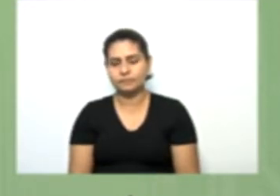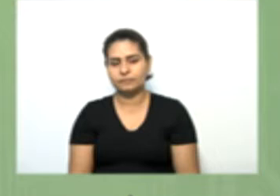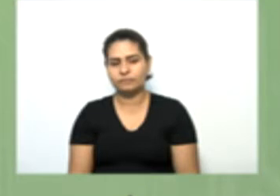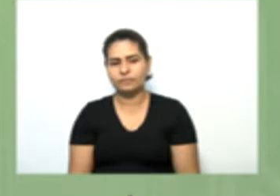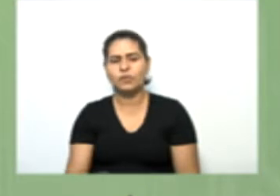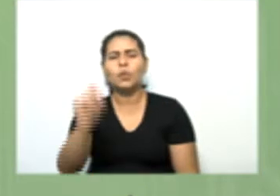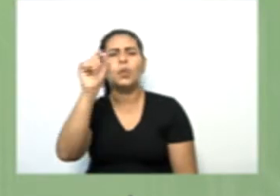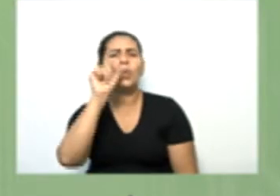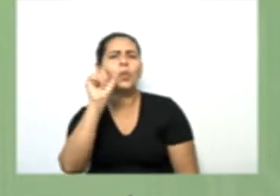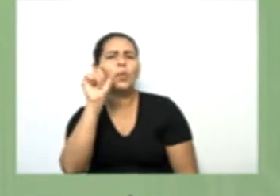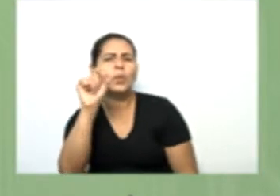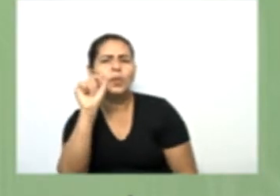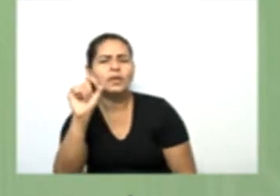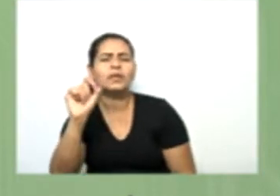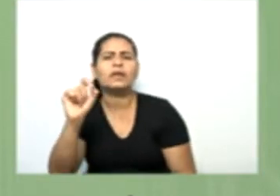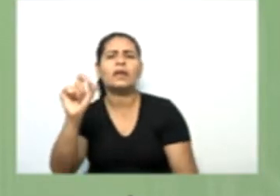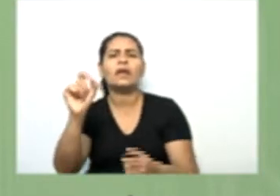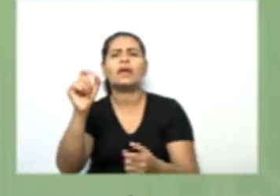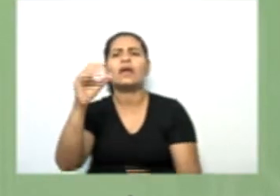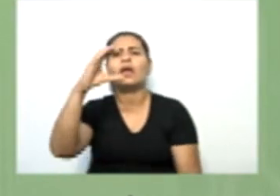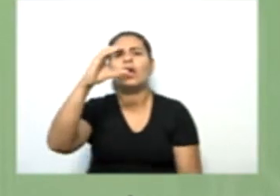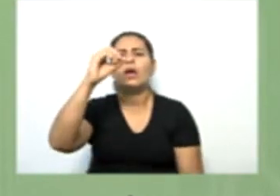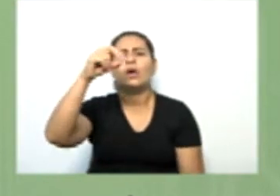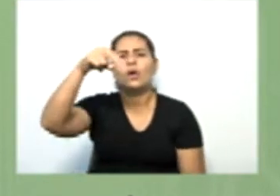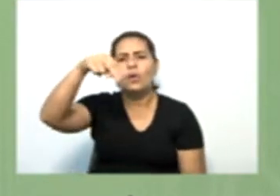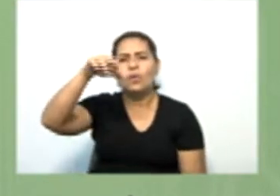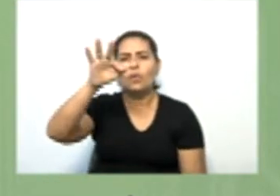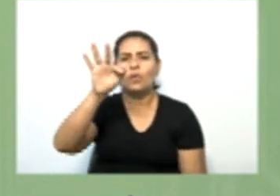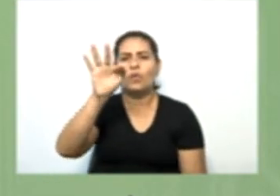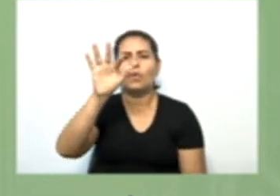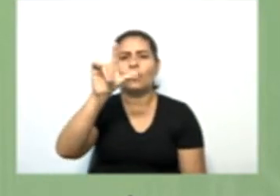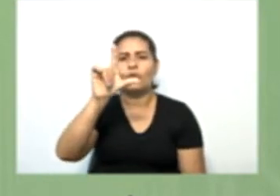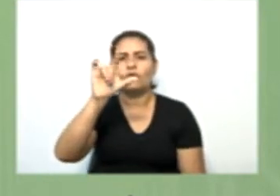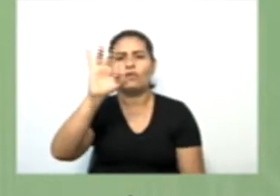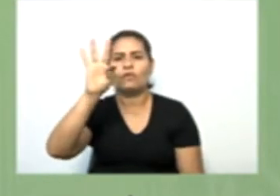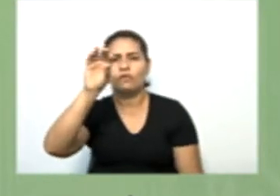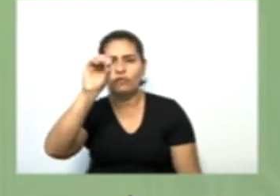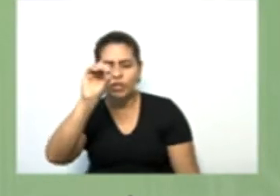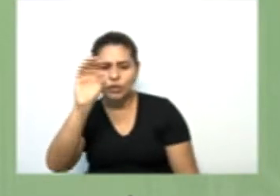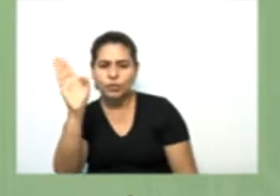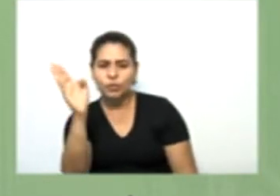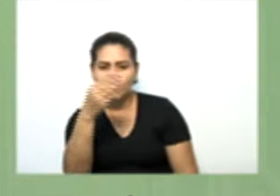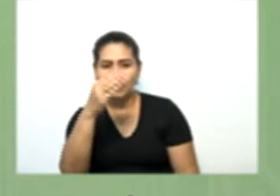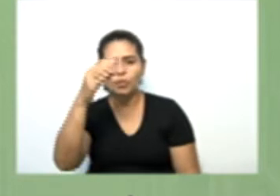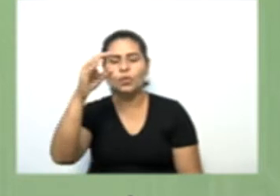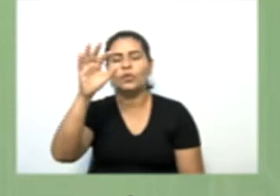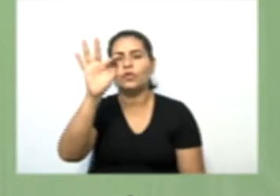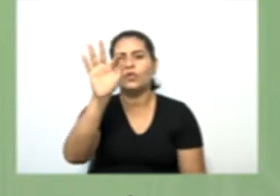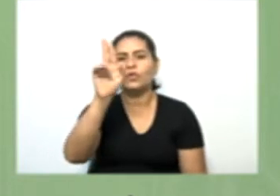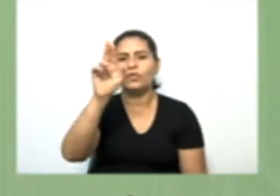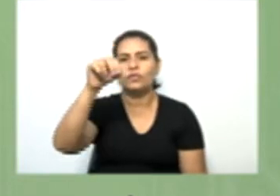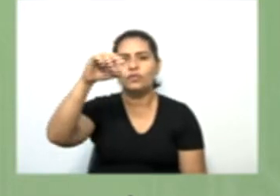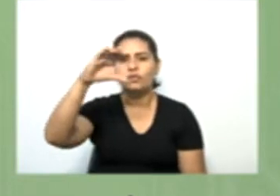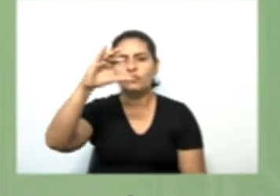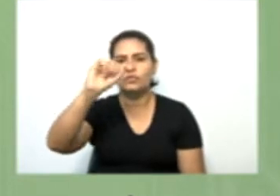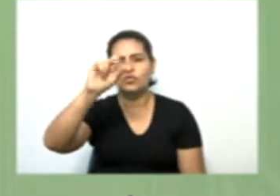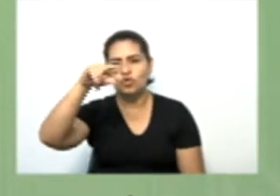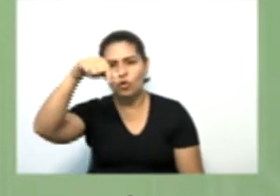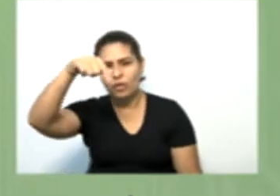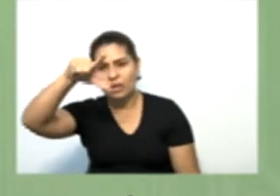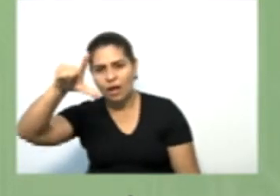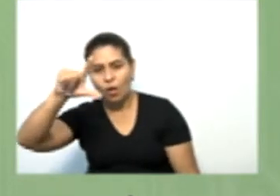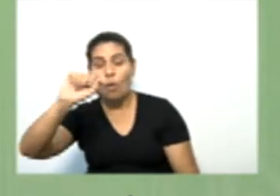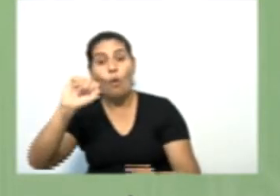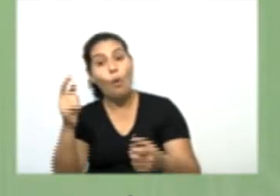O que é conflito funcional e conflito disfuncional? Então, vamos lá. O